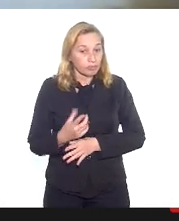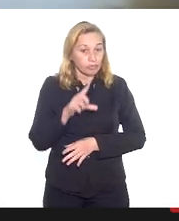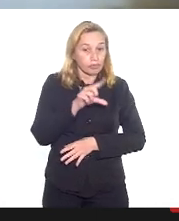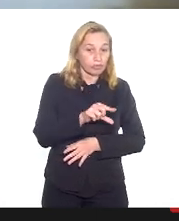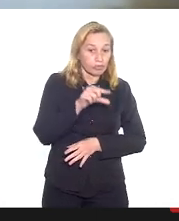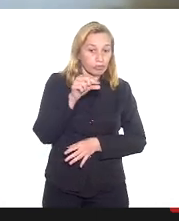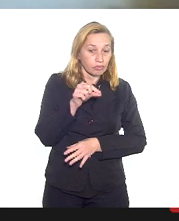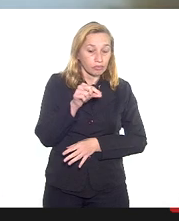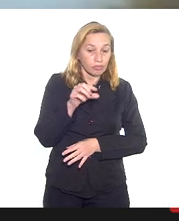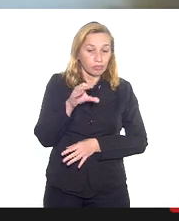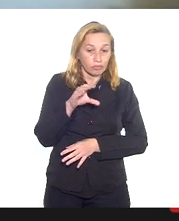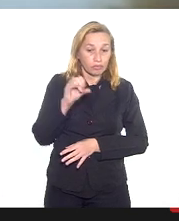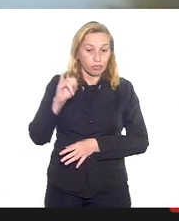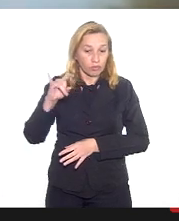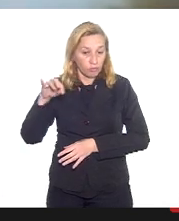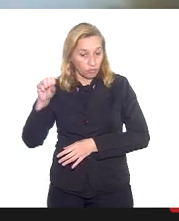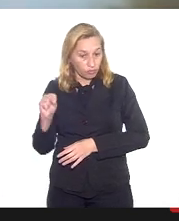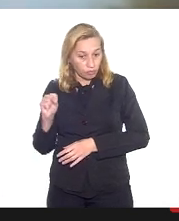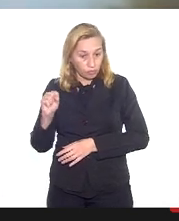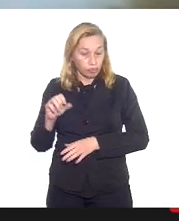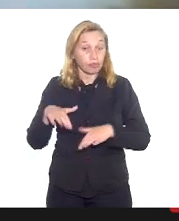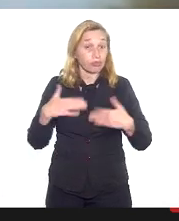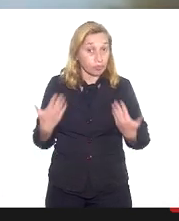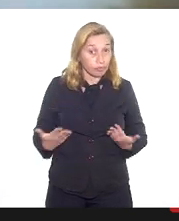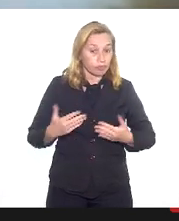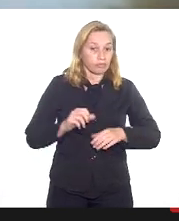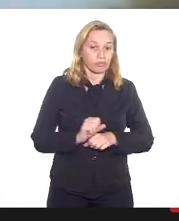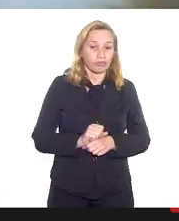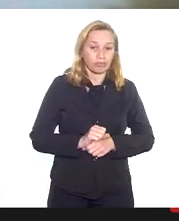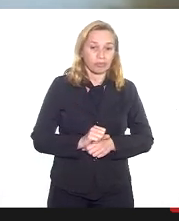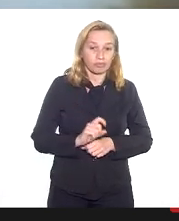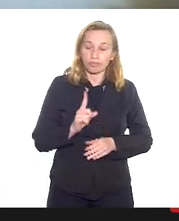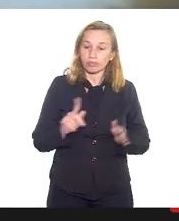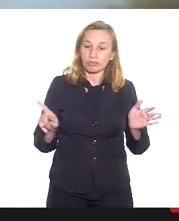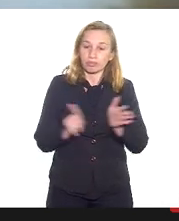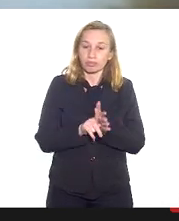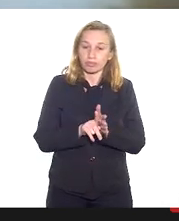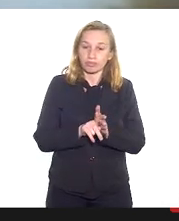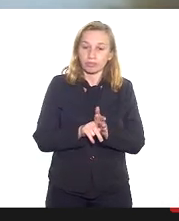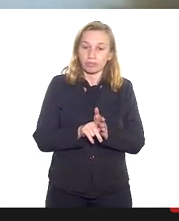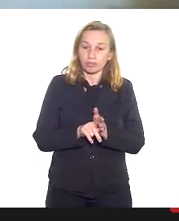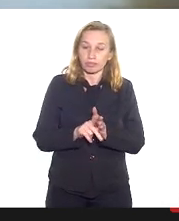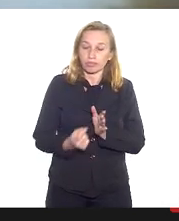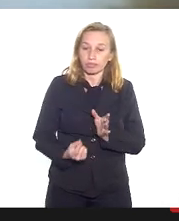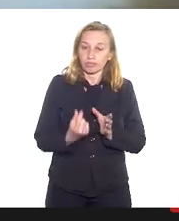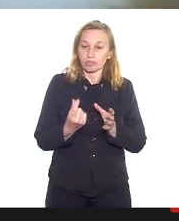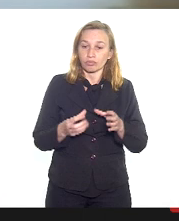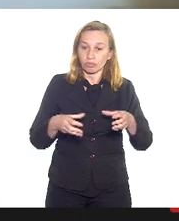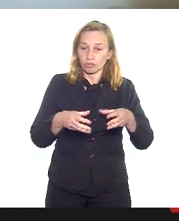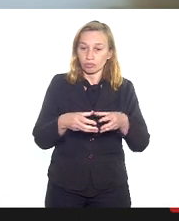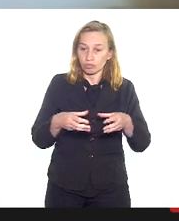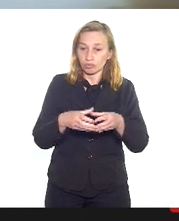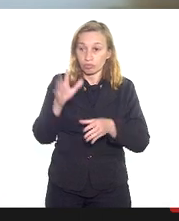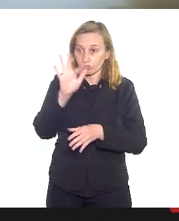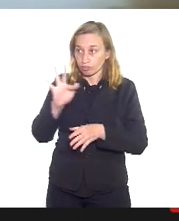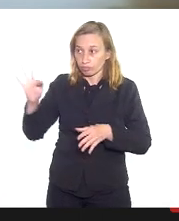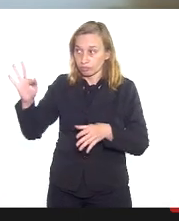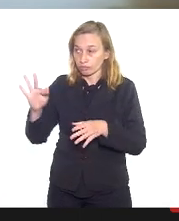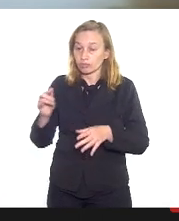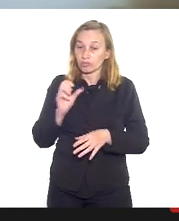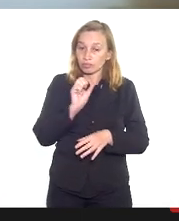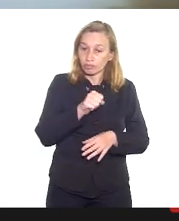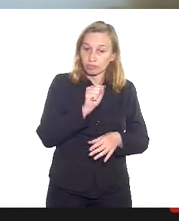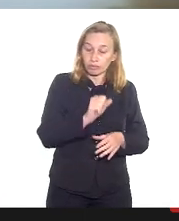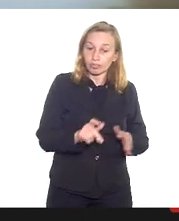do CONFAS, então não pertence a uma unidade federativa, pertence